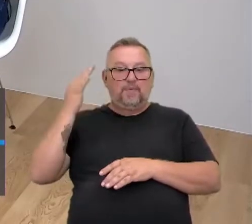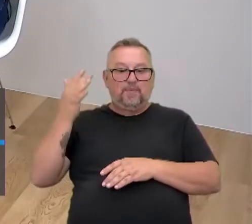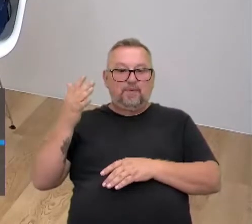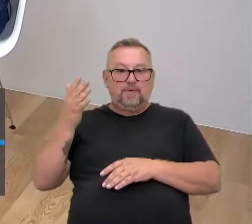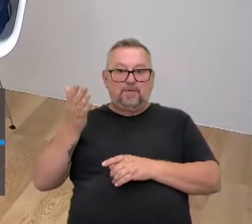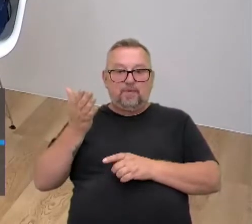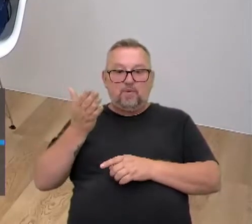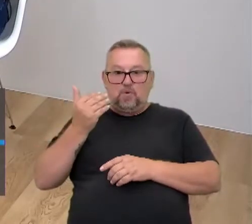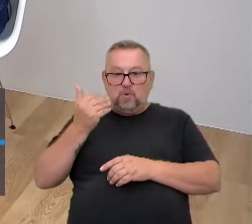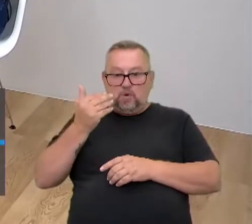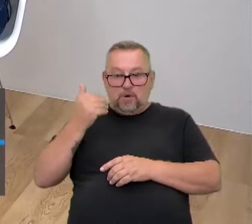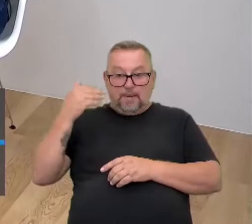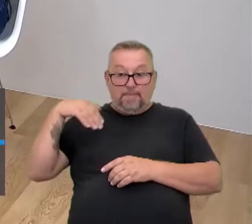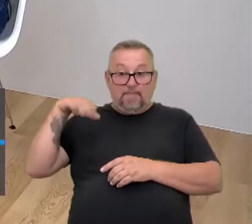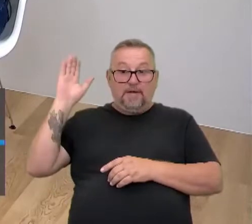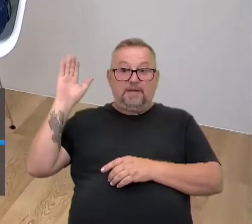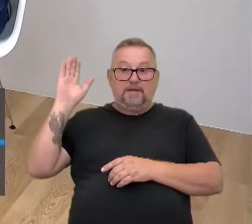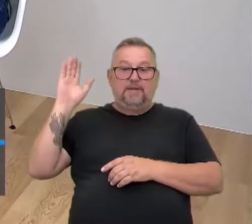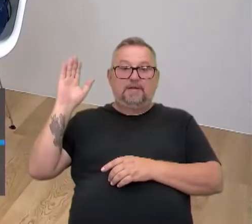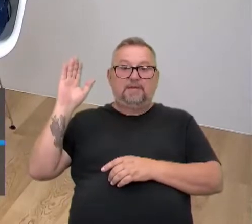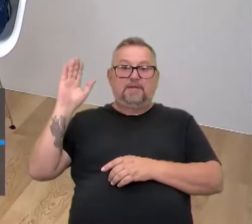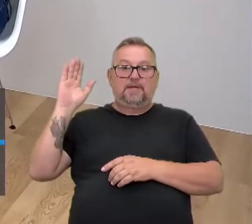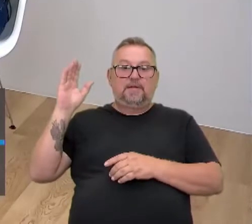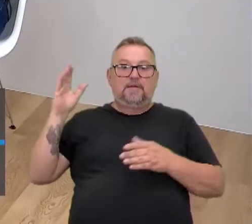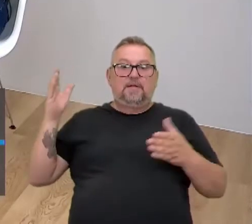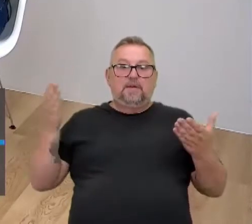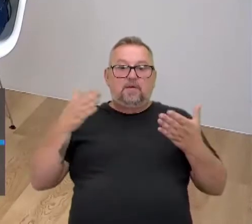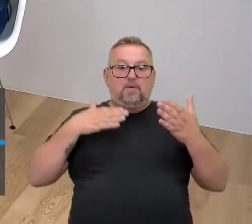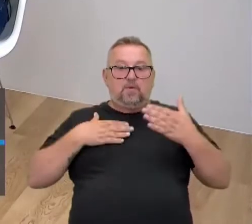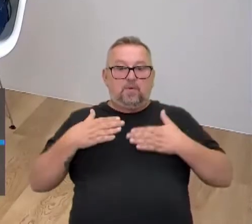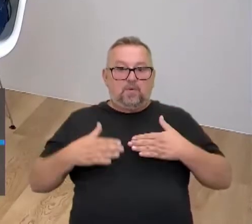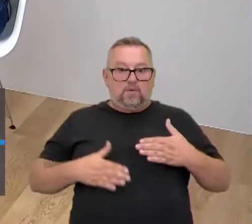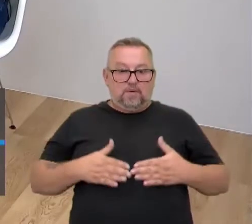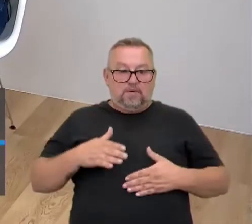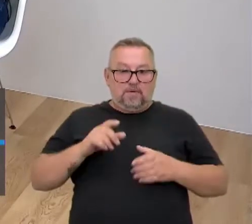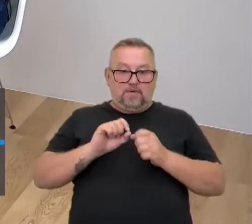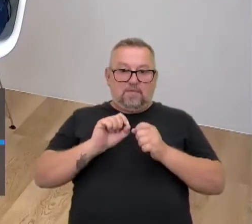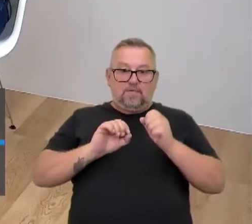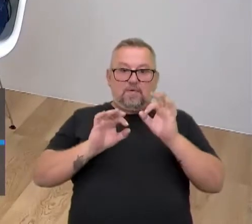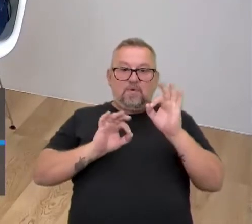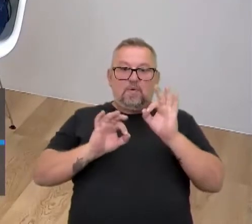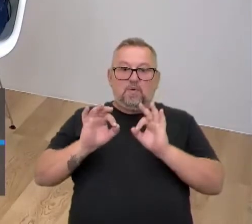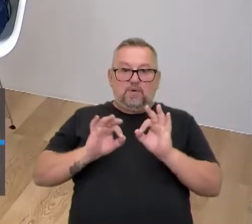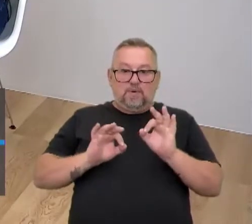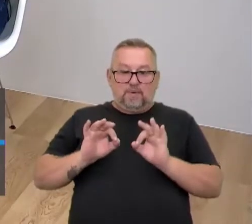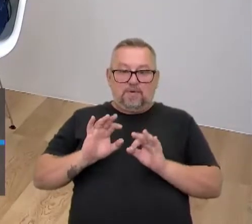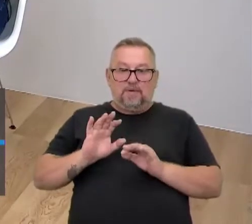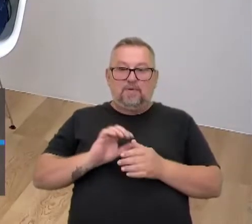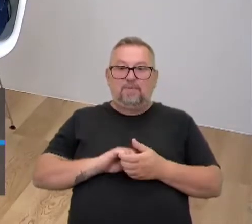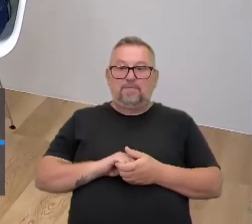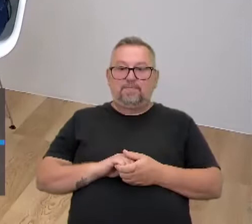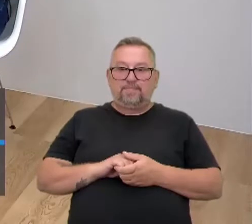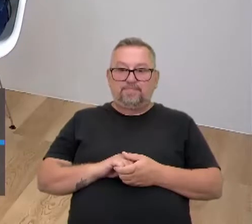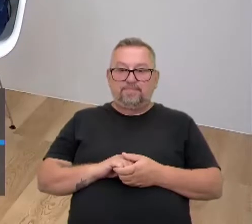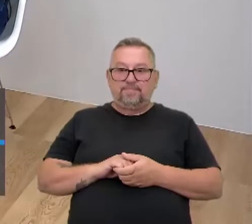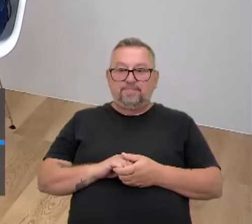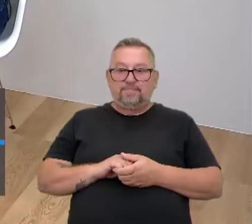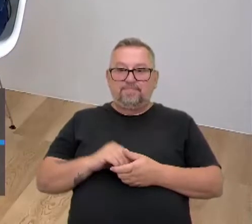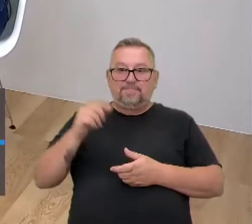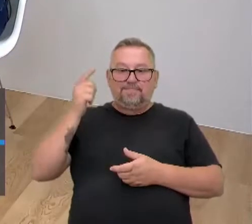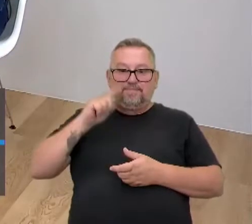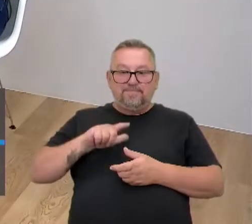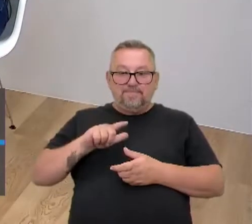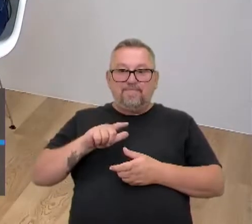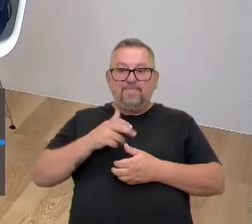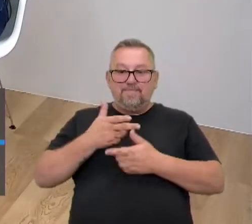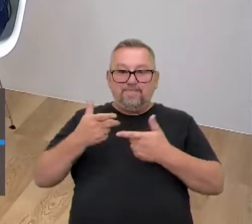acaba comendo muito mais do Sim. que organicamente a gente foi estruturado para isso. Exato, do que a gente consegue